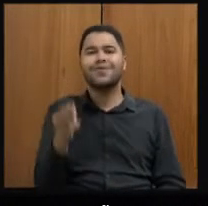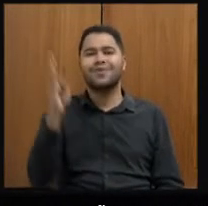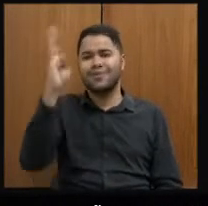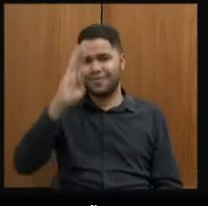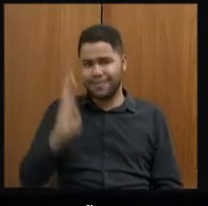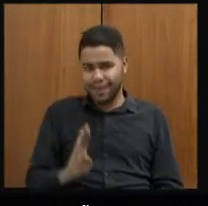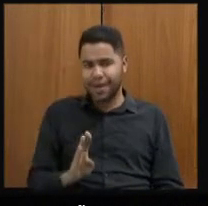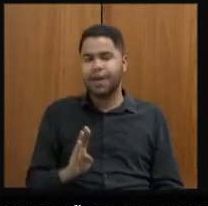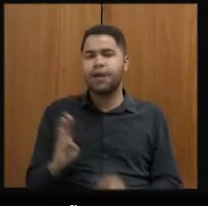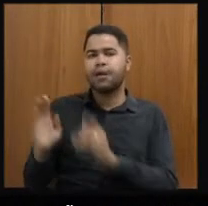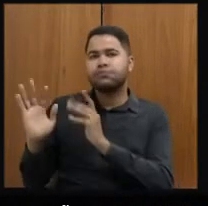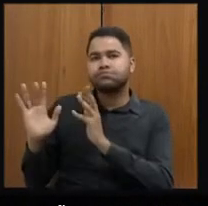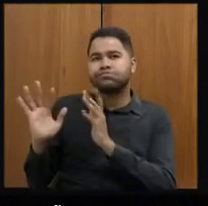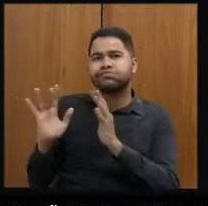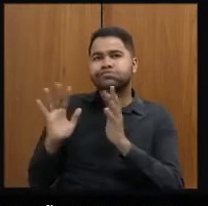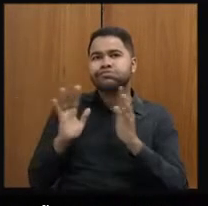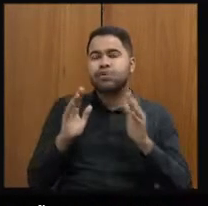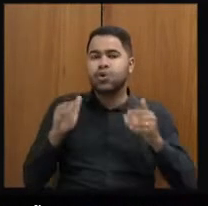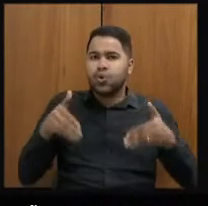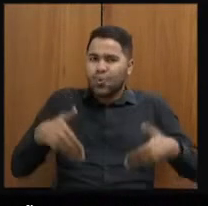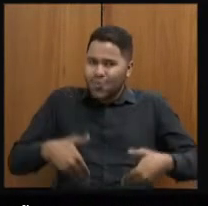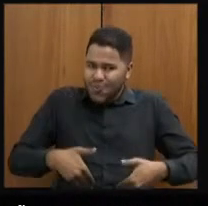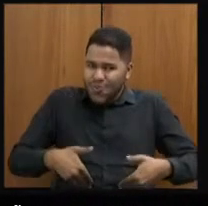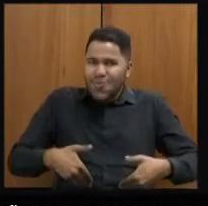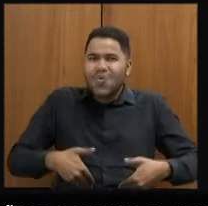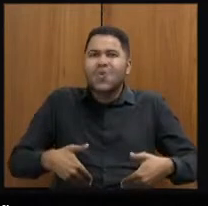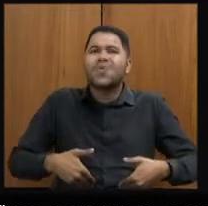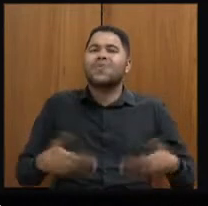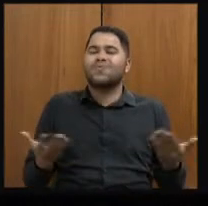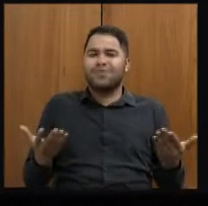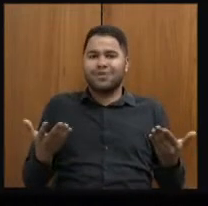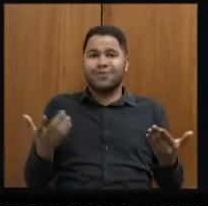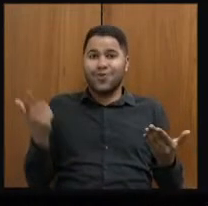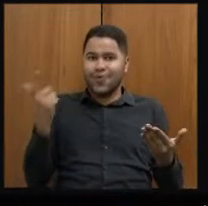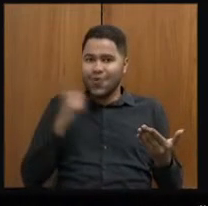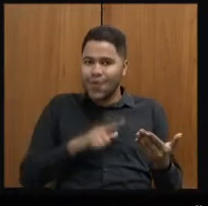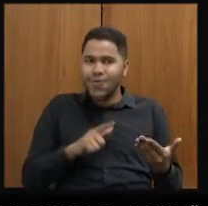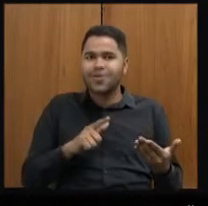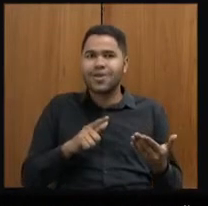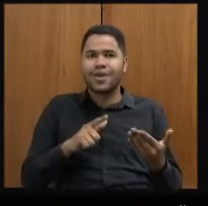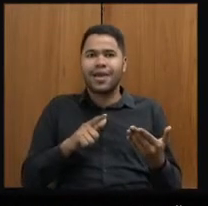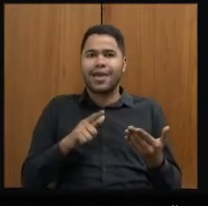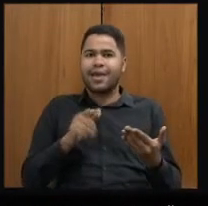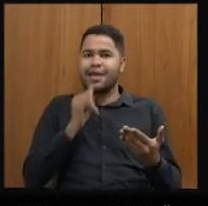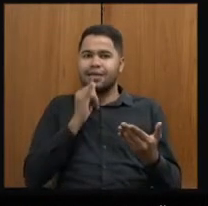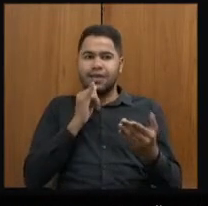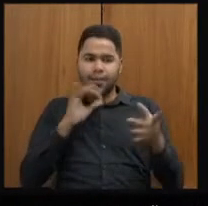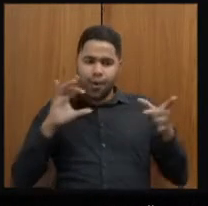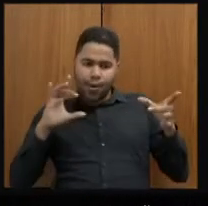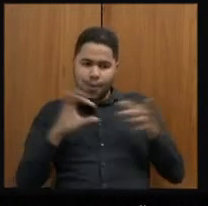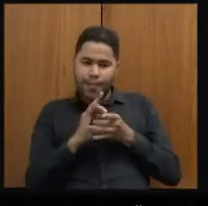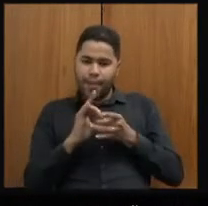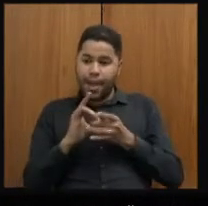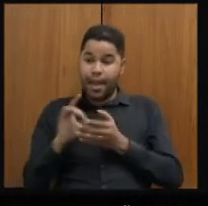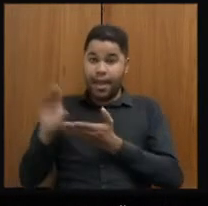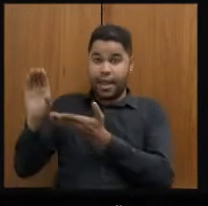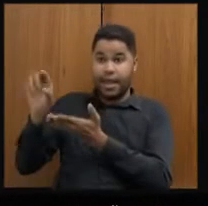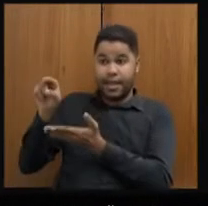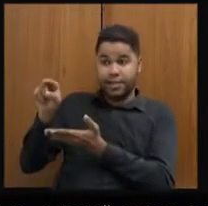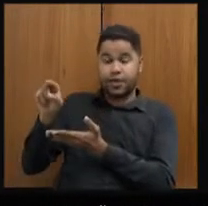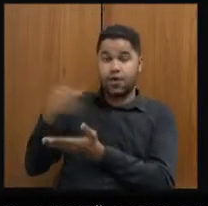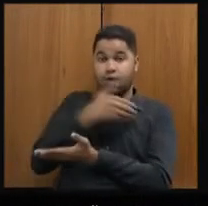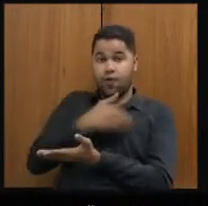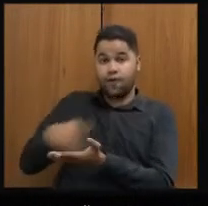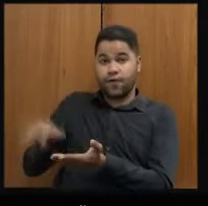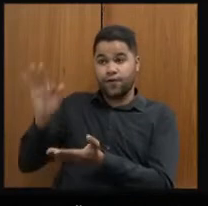que passam por situação é né a gente conseguir fazer esse casamento o recurso do governo federal